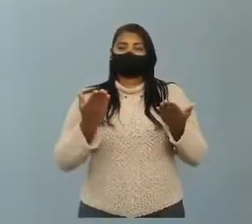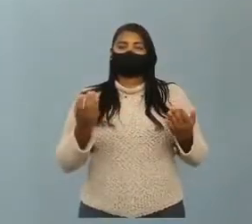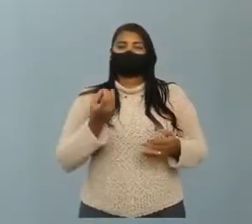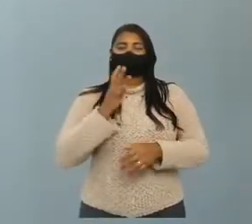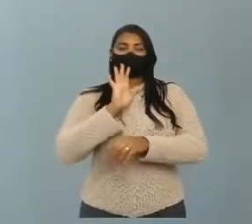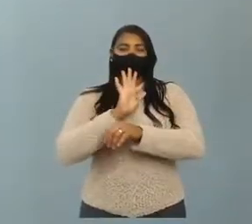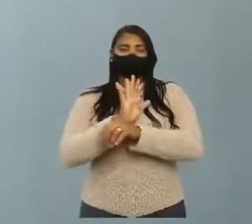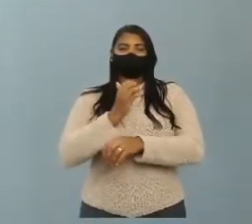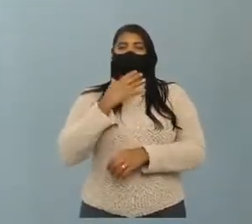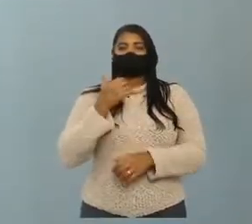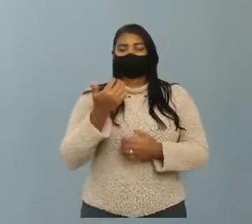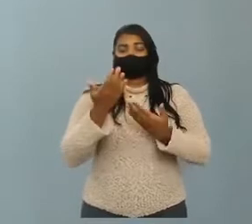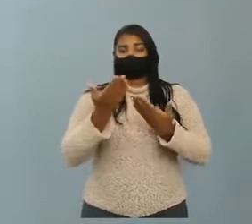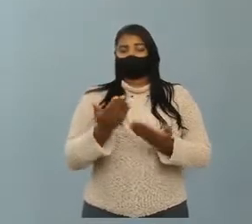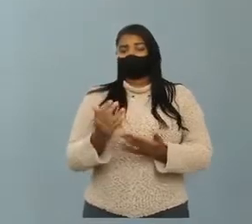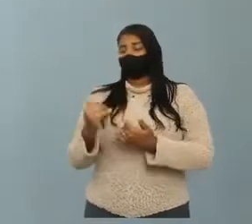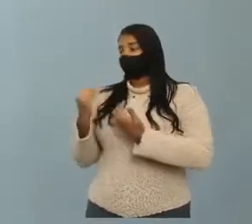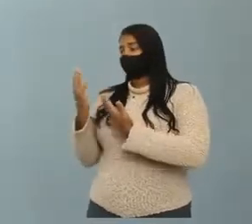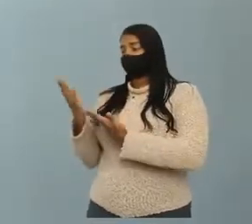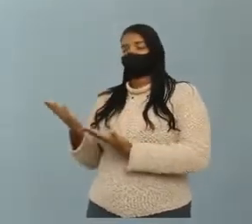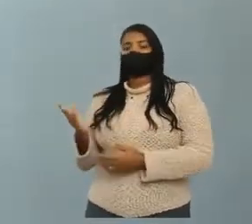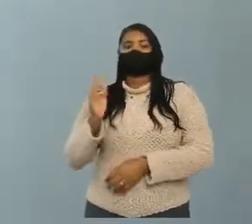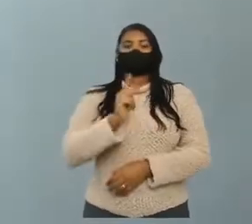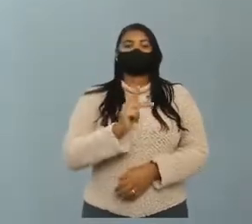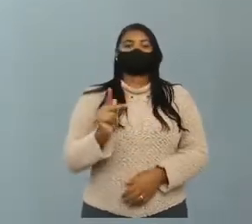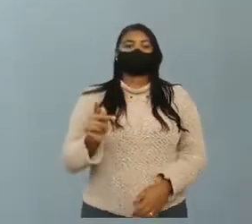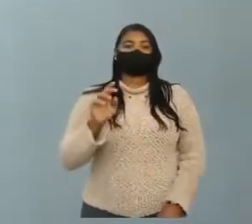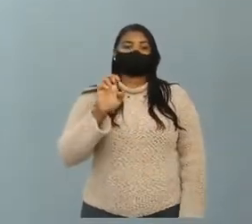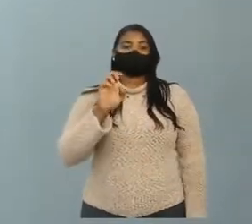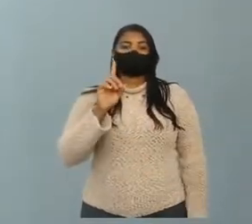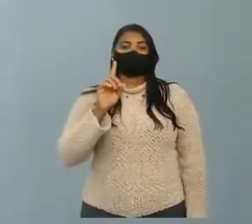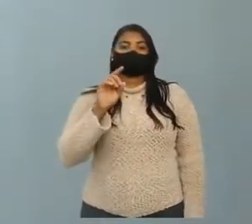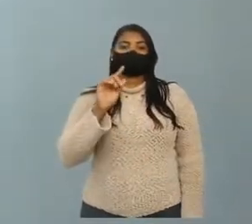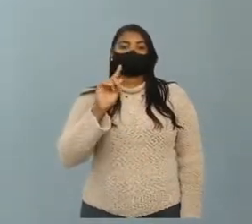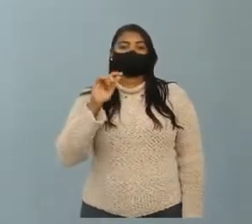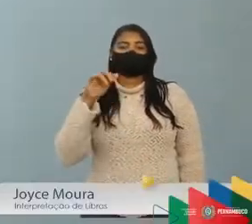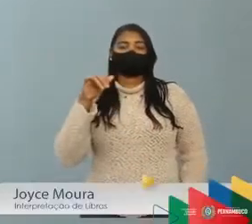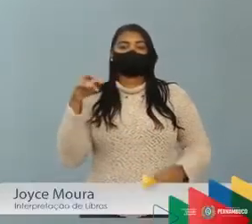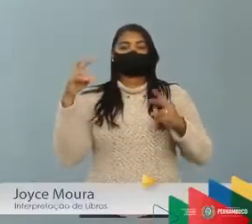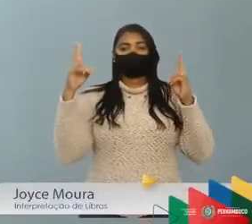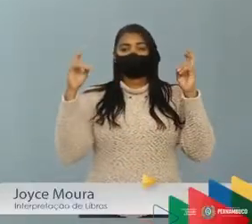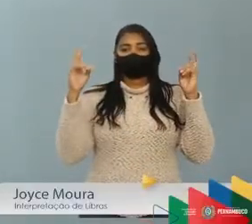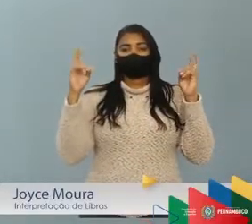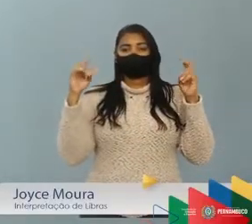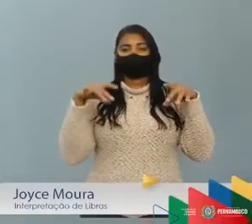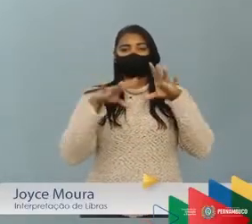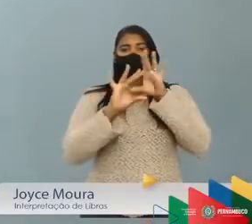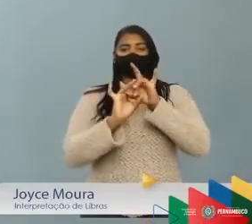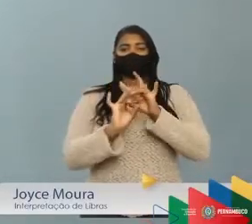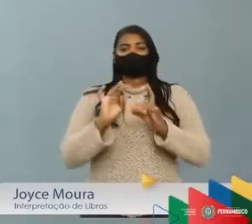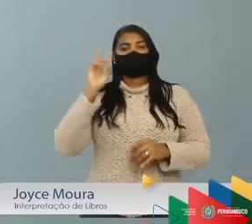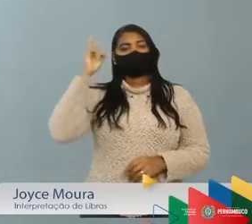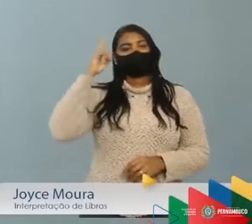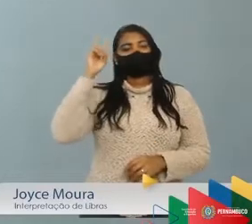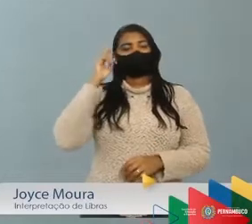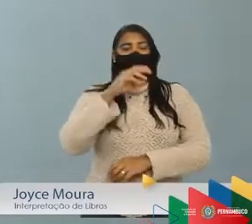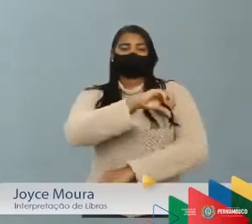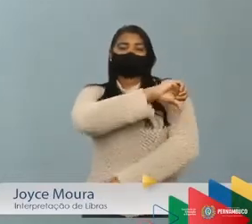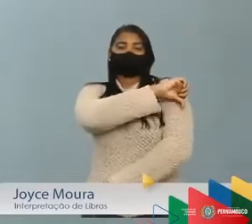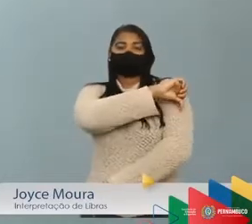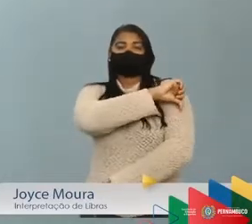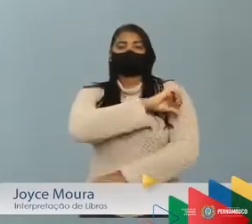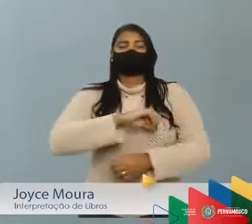tarde, pessoal. Tudo bem? Aqui é o professor Edgar Luna, mais uma vez com vocês, para a gente abordar mais um conteúdo de história para os nonos